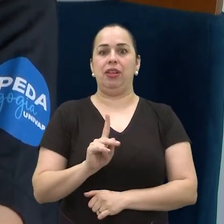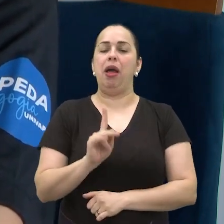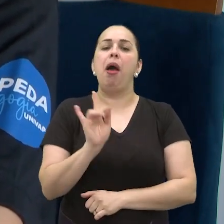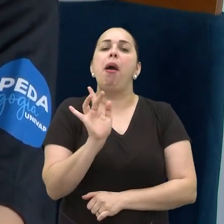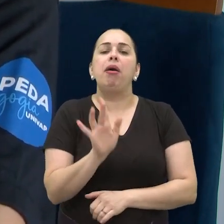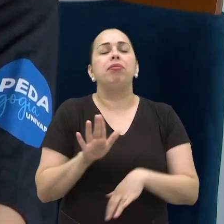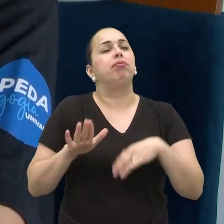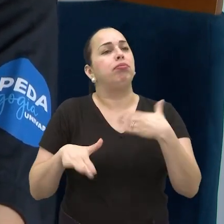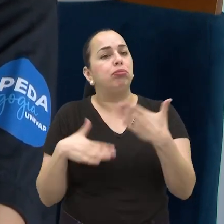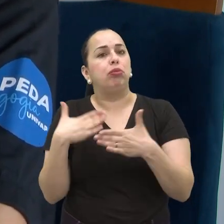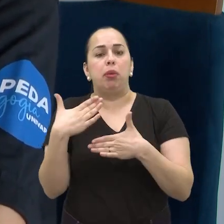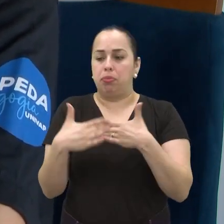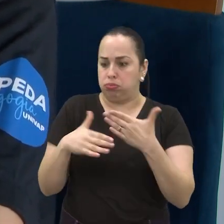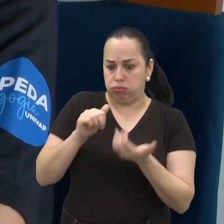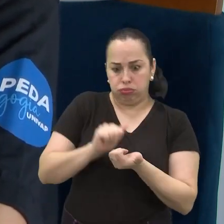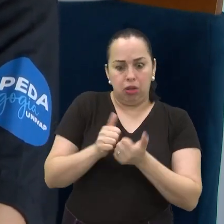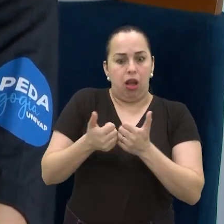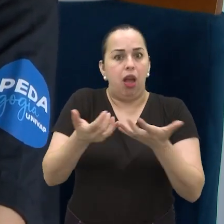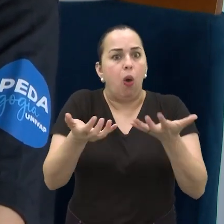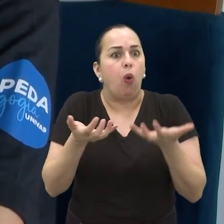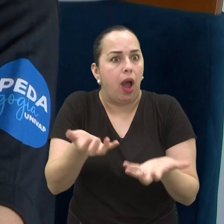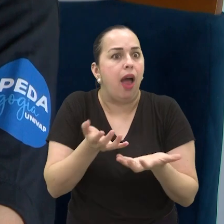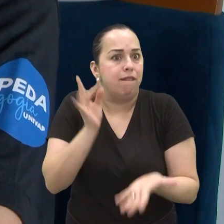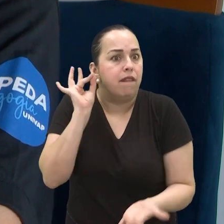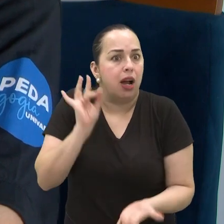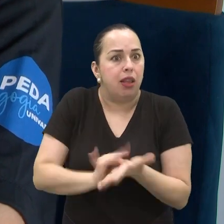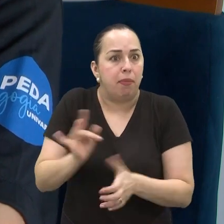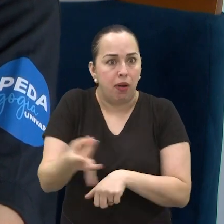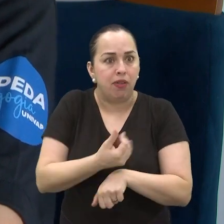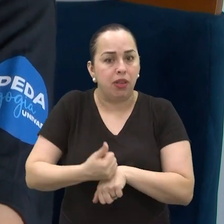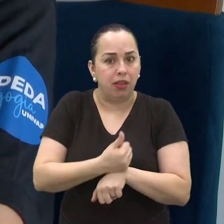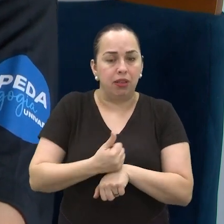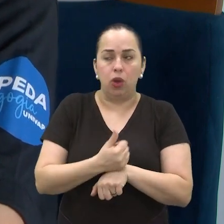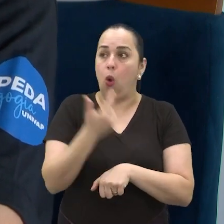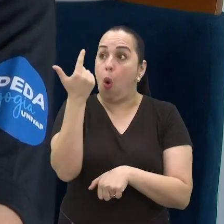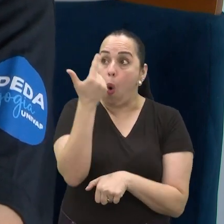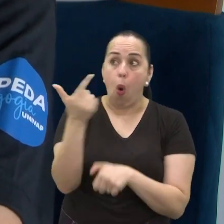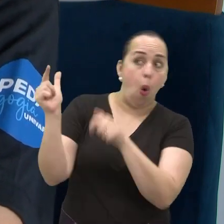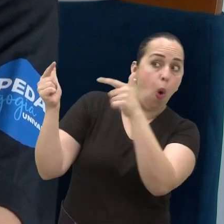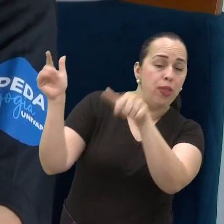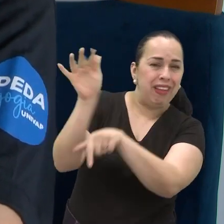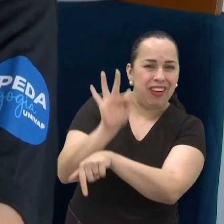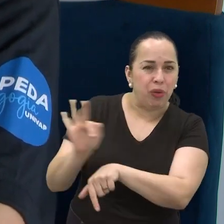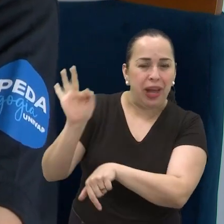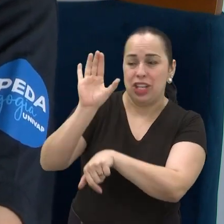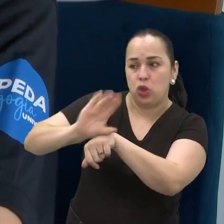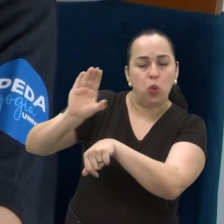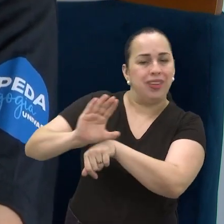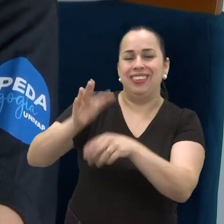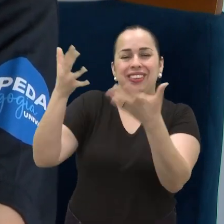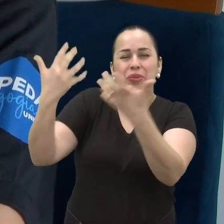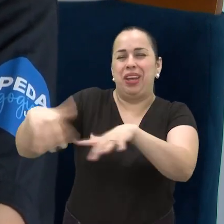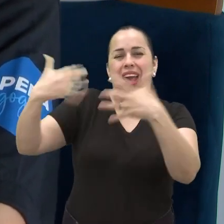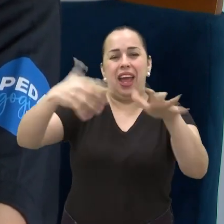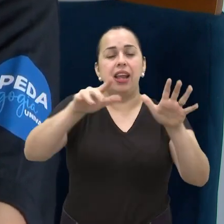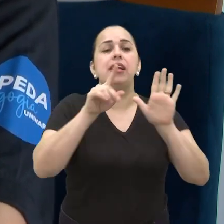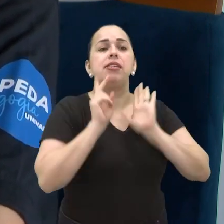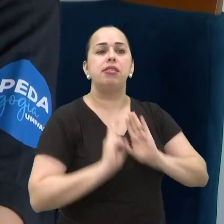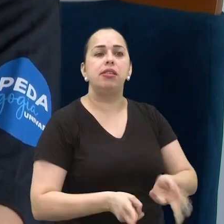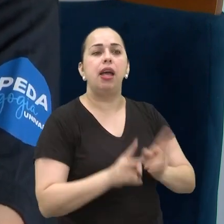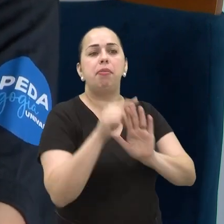boba, né? Mas assim, depois eu fui vendo que realmente era isso que eu queria. Nunca pensei em outro curso, outra faculdade,